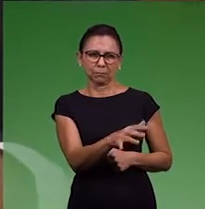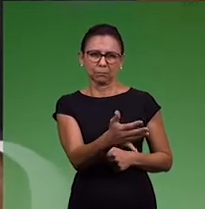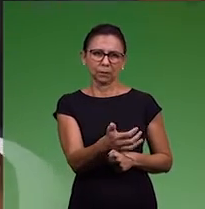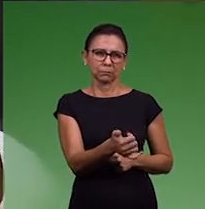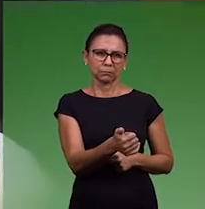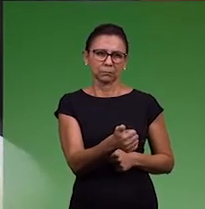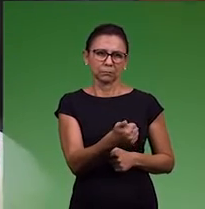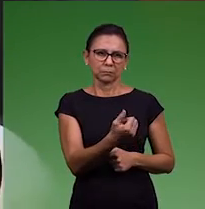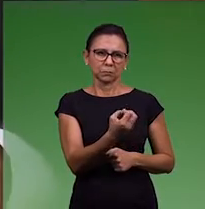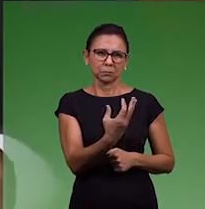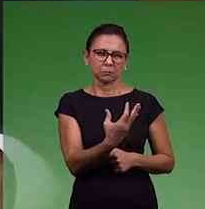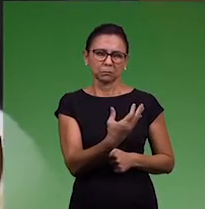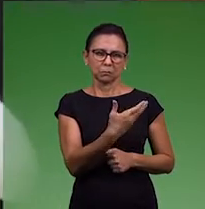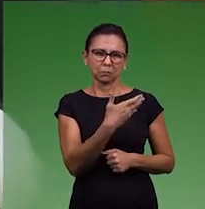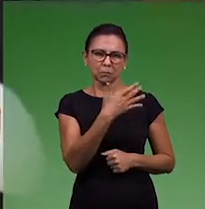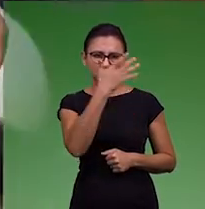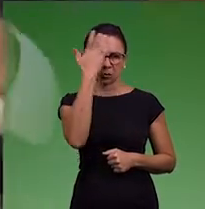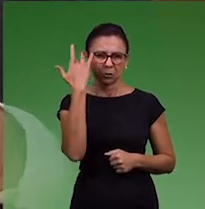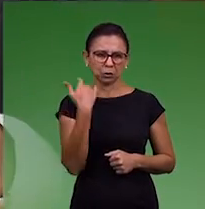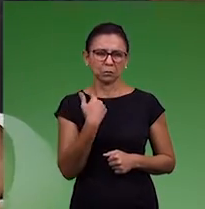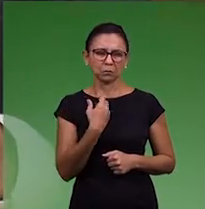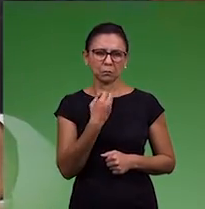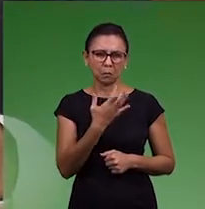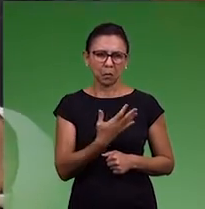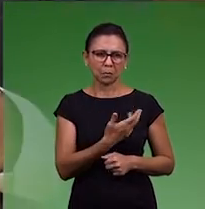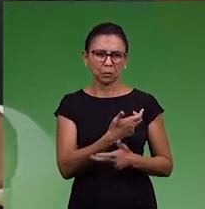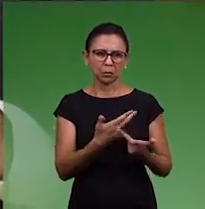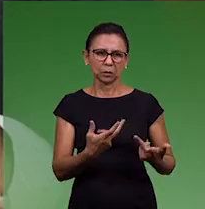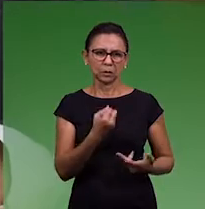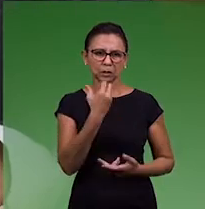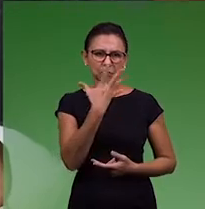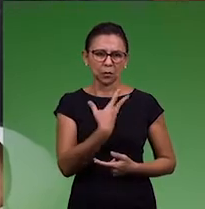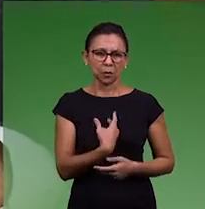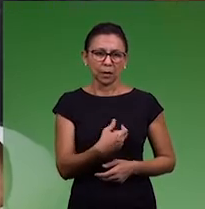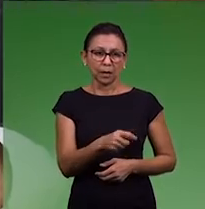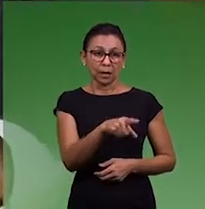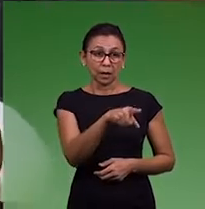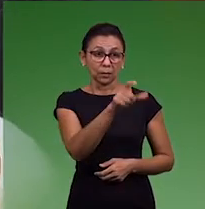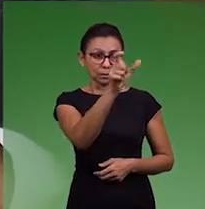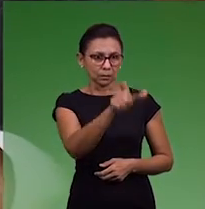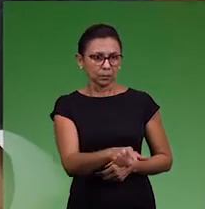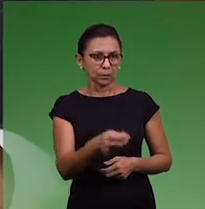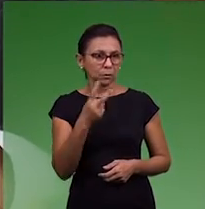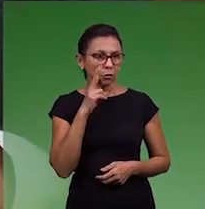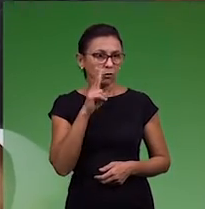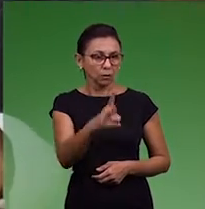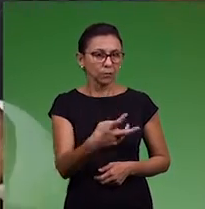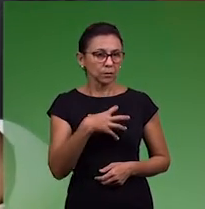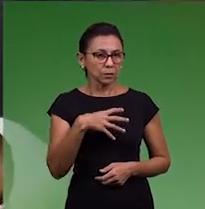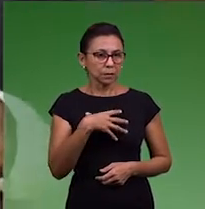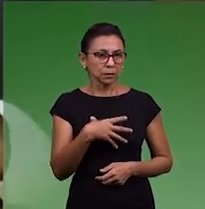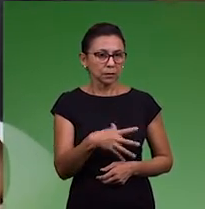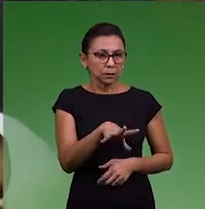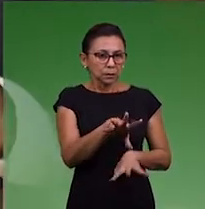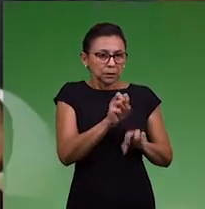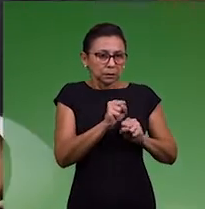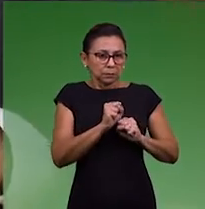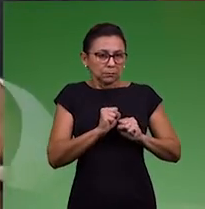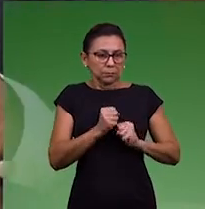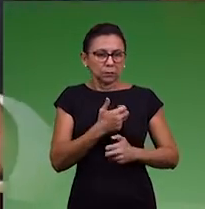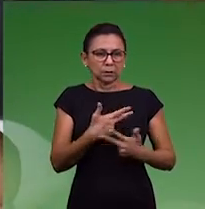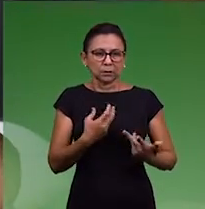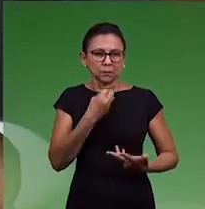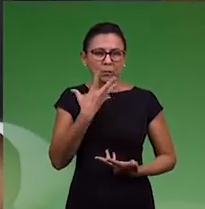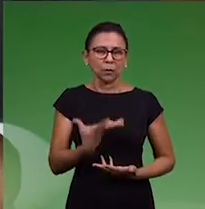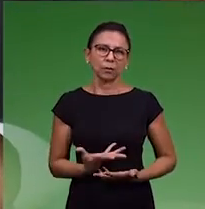coisa, eu estou tirando a glória que pertence a Deus e que pertence a Jesus. A Ele toda a honra, toda